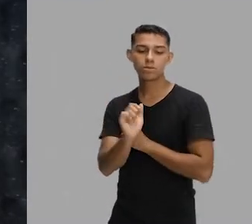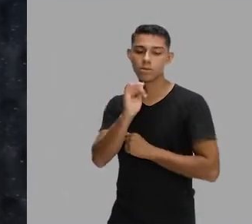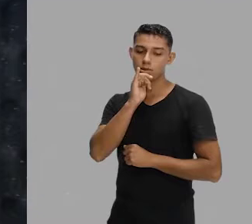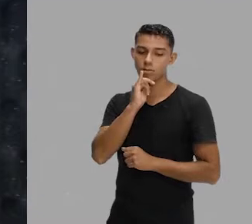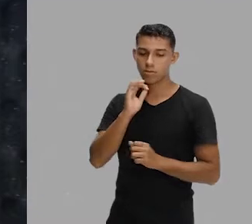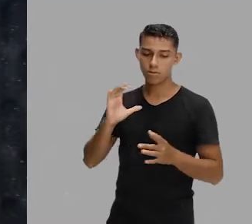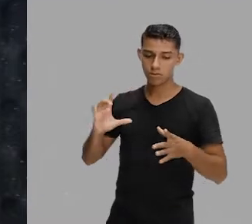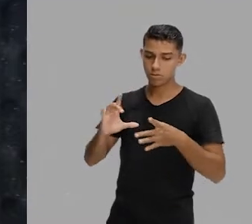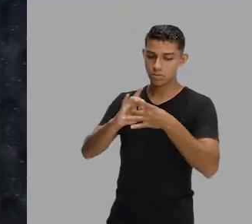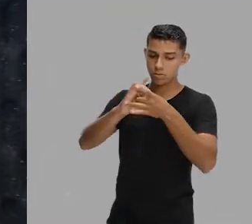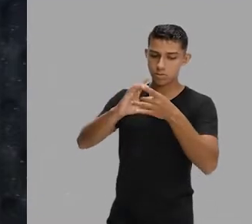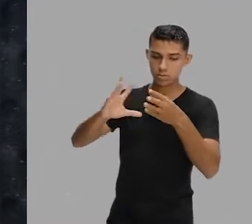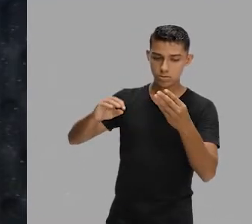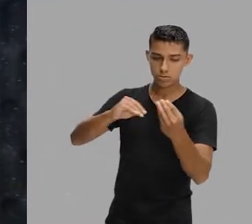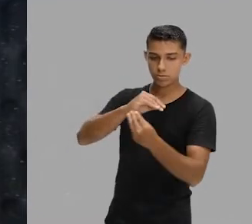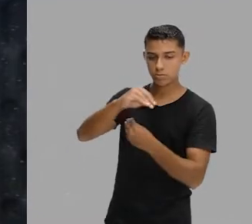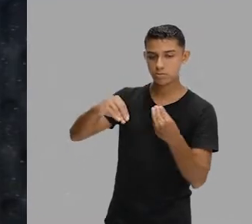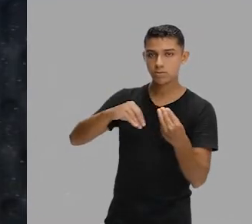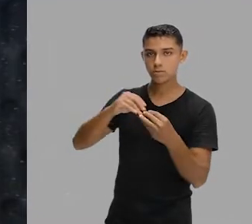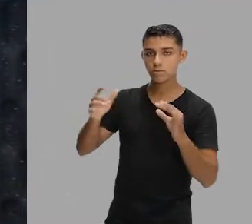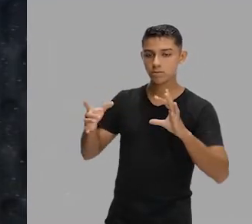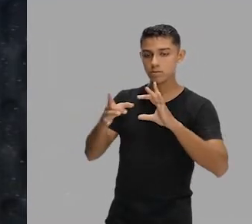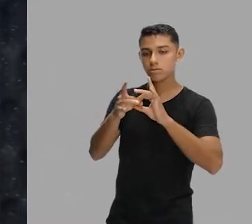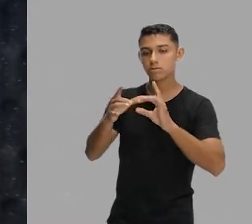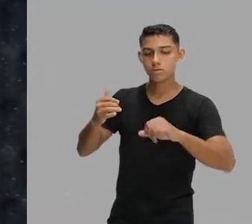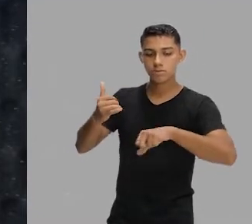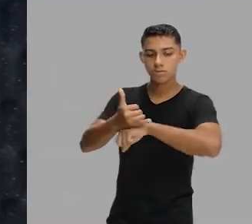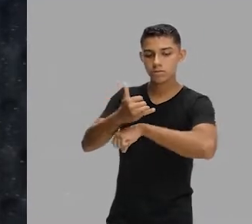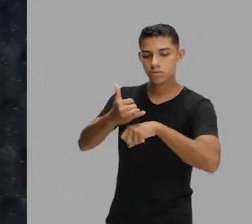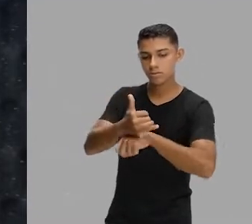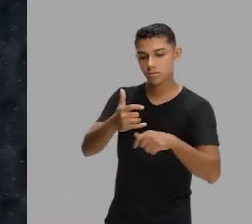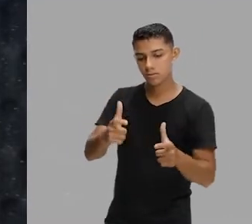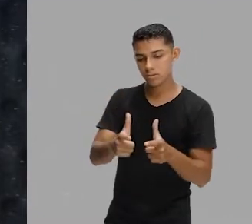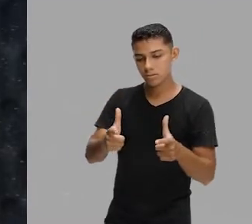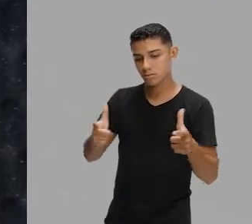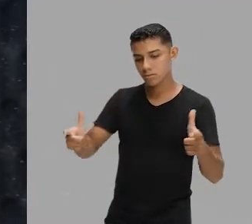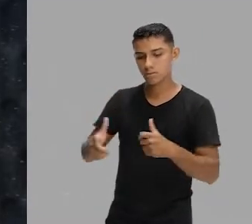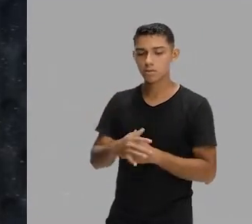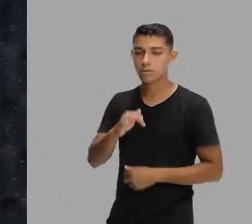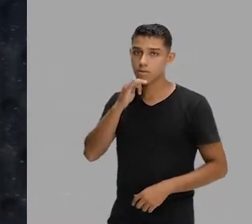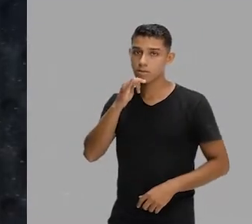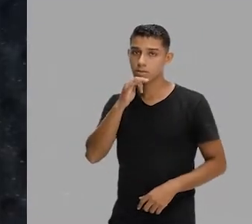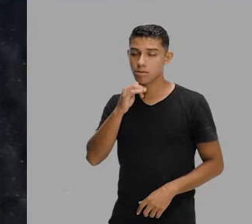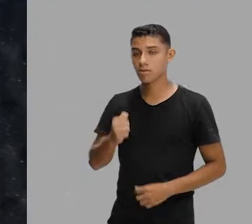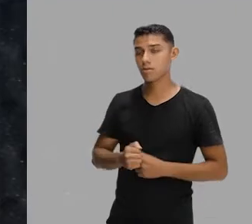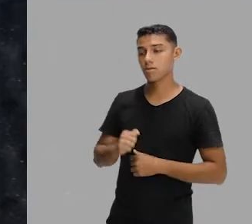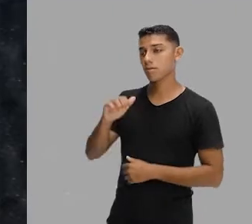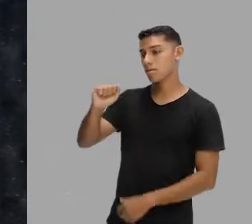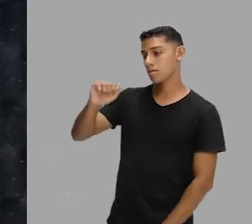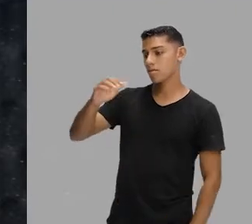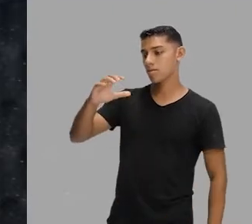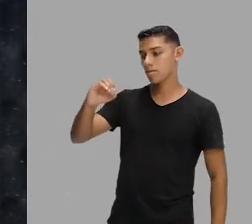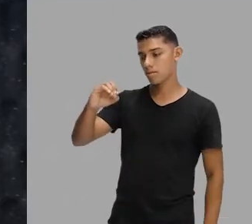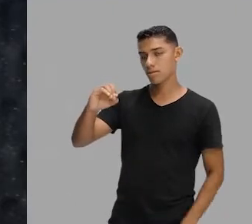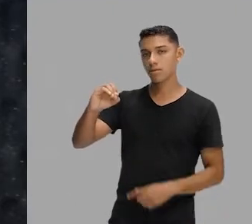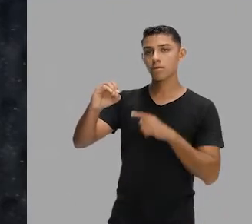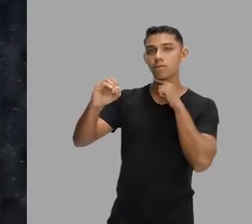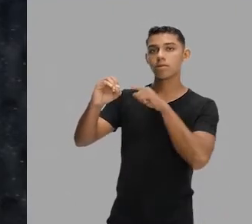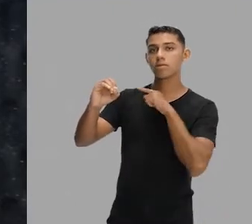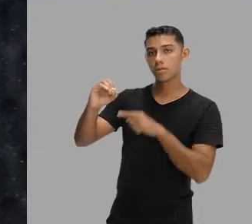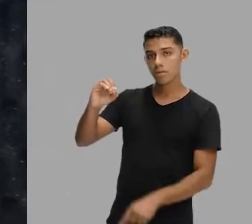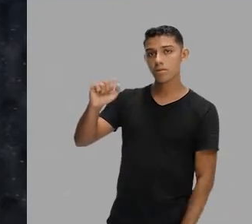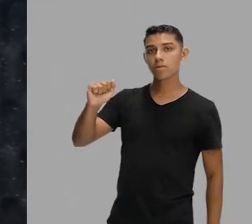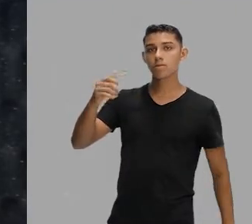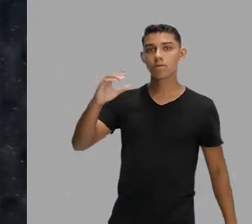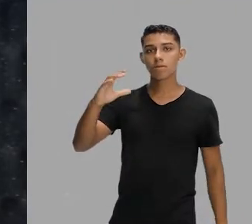uma mistura, né? Uma mistura de metais. O aço, por exemplo, nós vamos falar mais na frente sobre o aço,